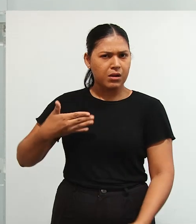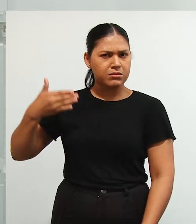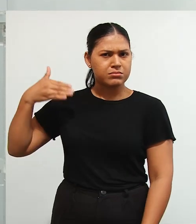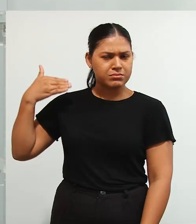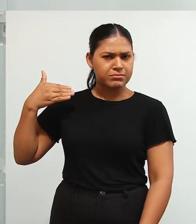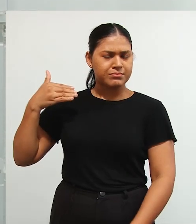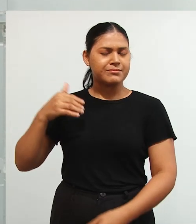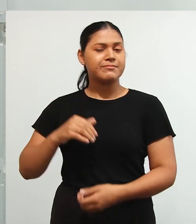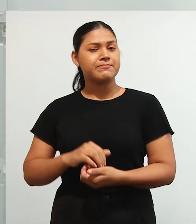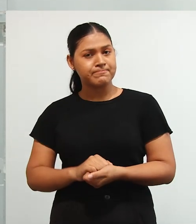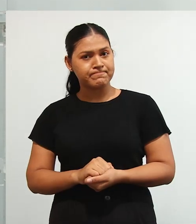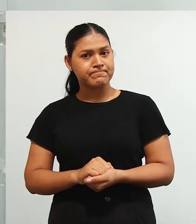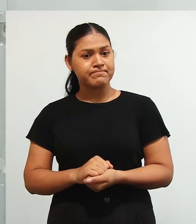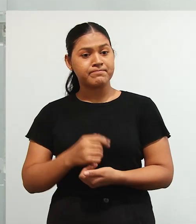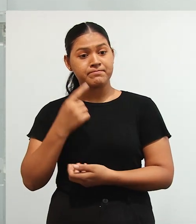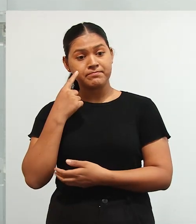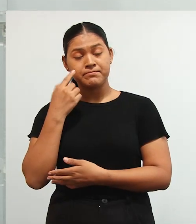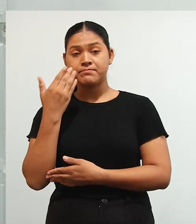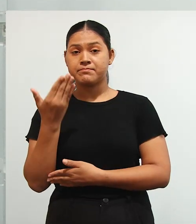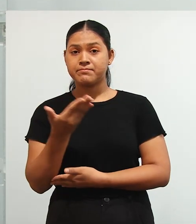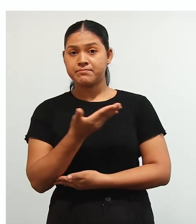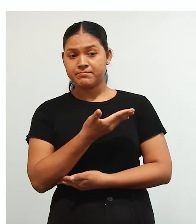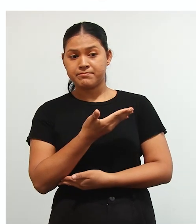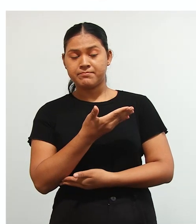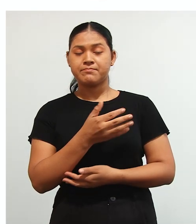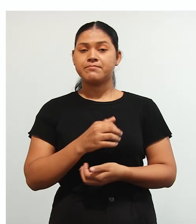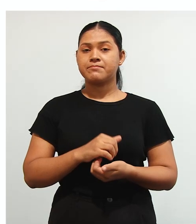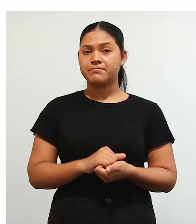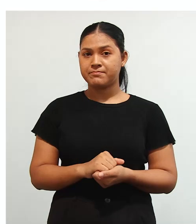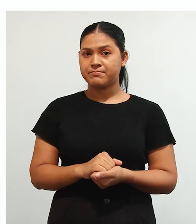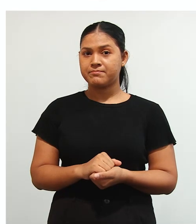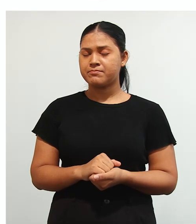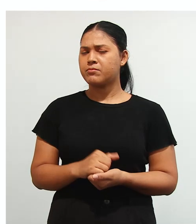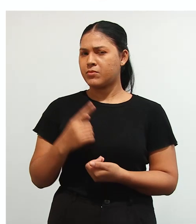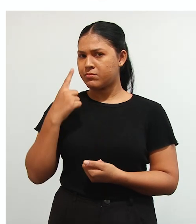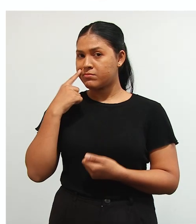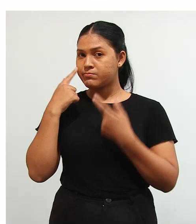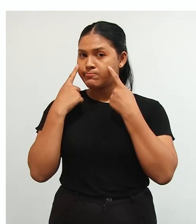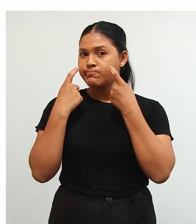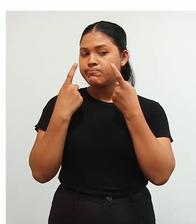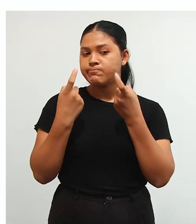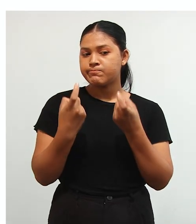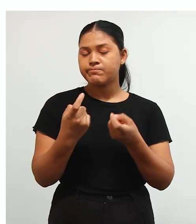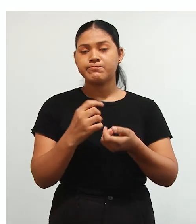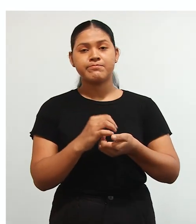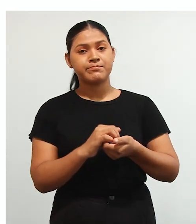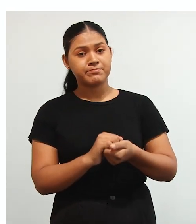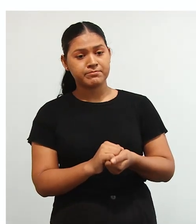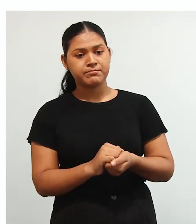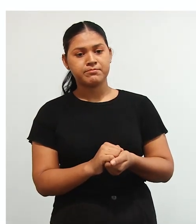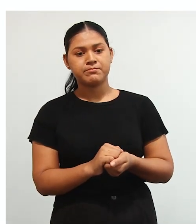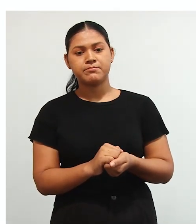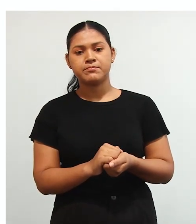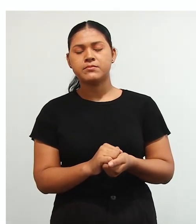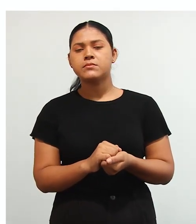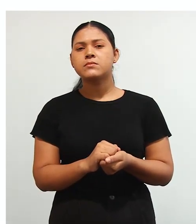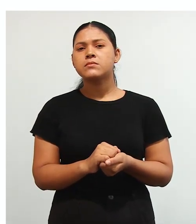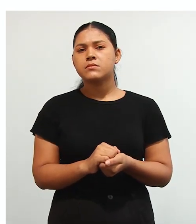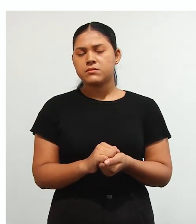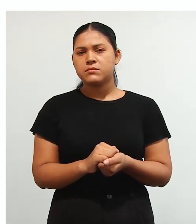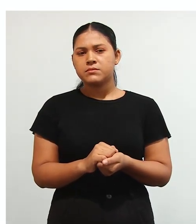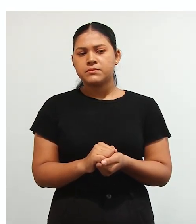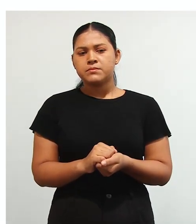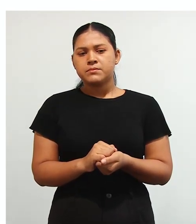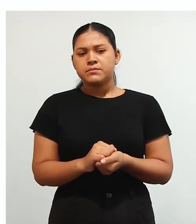mencionei agora, né? Então vamos ver aqui no slide. Olhem bem que interessante. Se eu tomo a